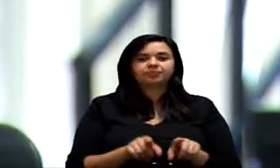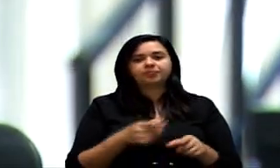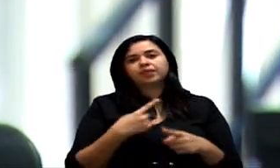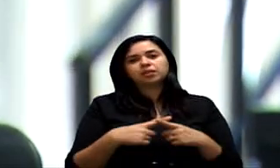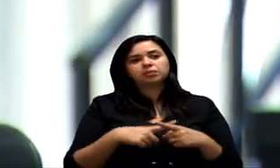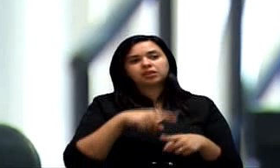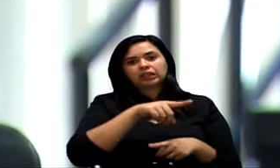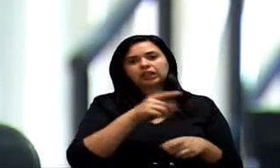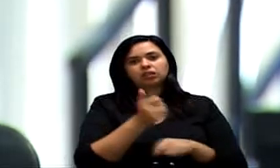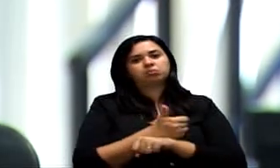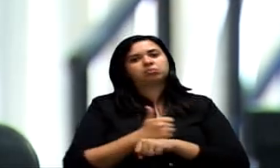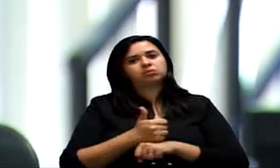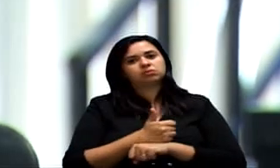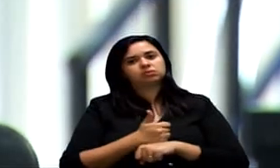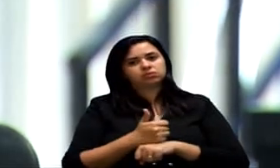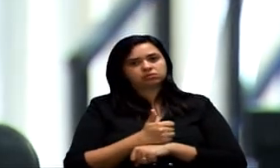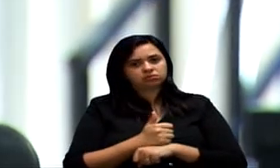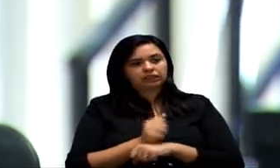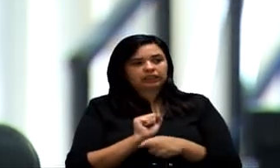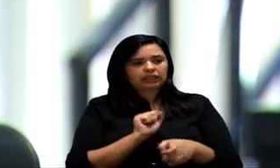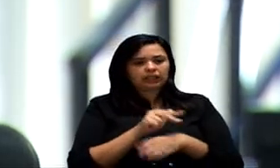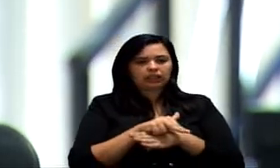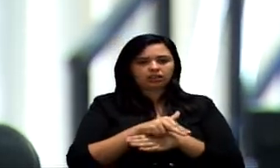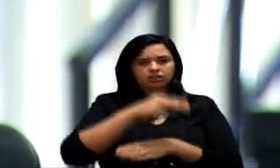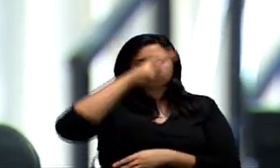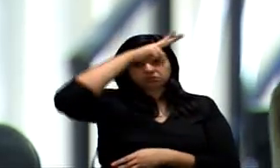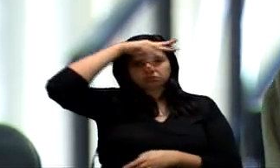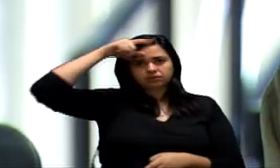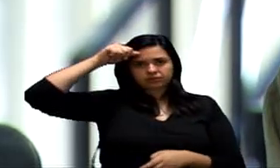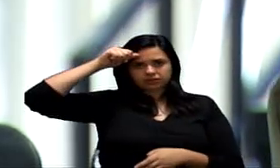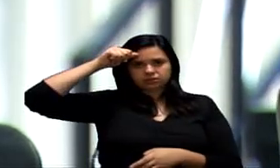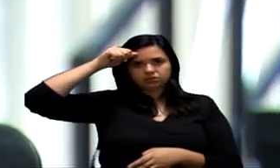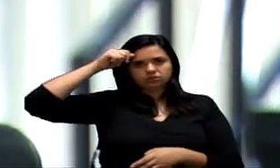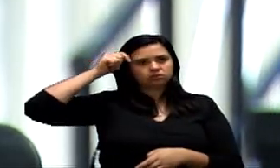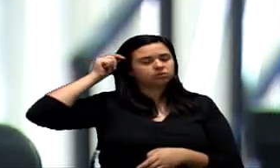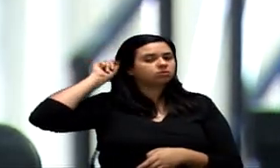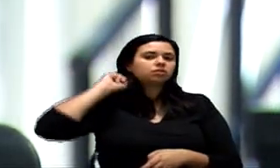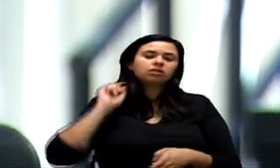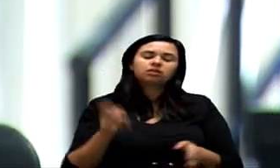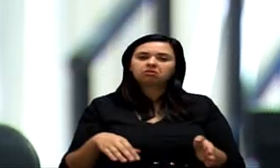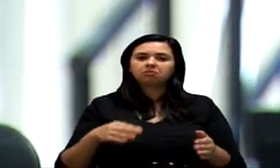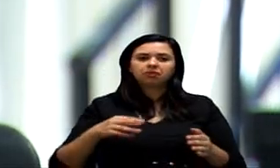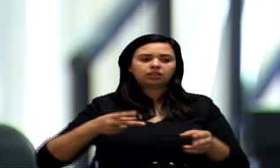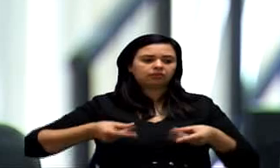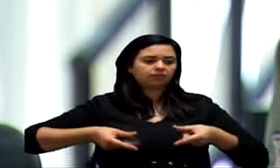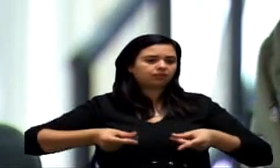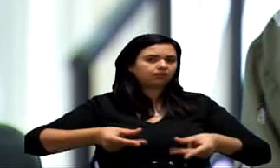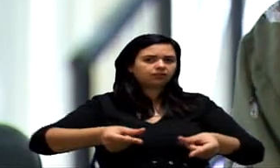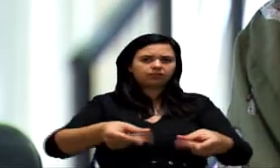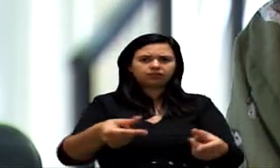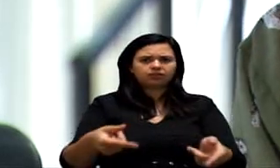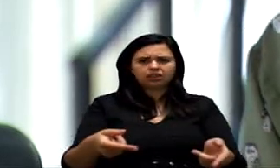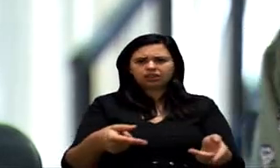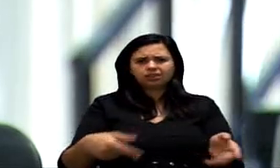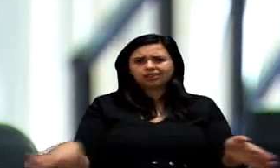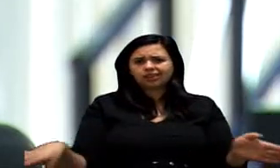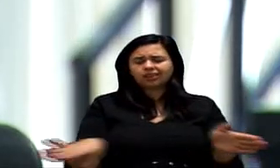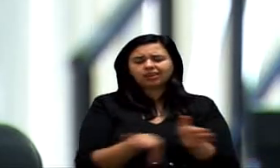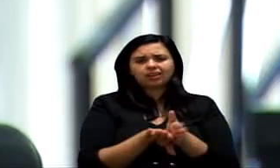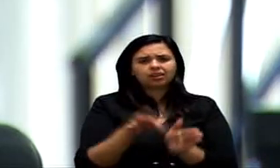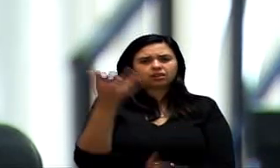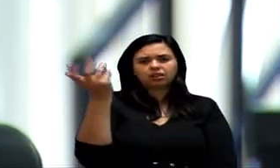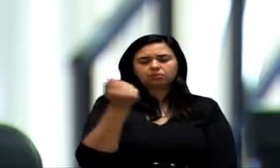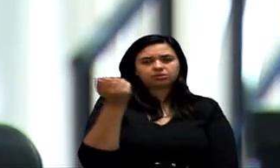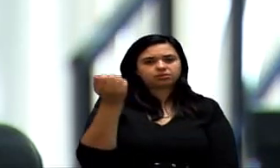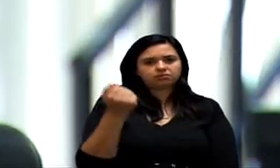profissional que entra na prefeitura, ele vai sair quando se aposenta, uma grande parte, né? Porque ele faz uma carreira